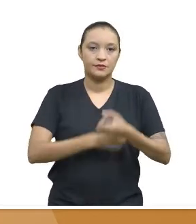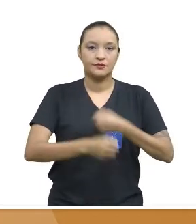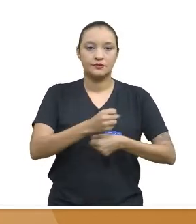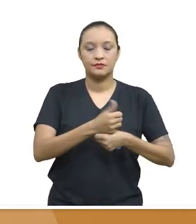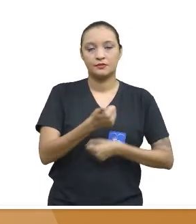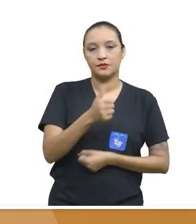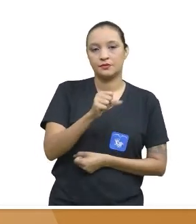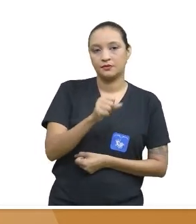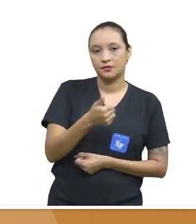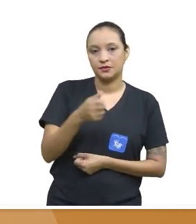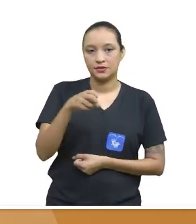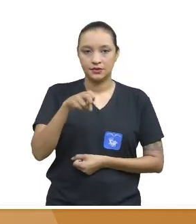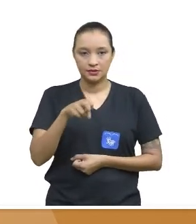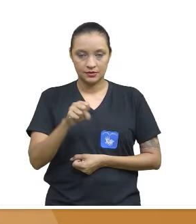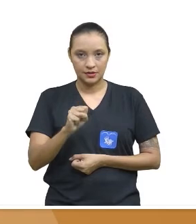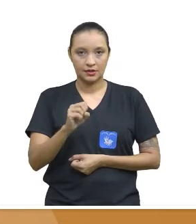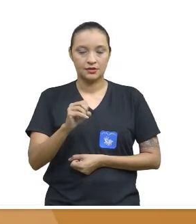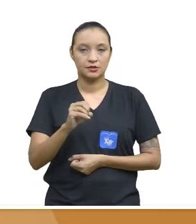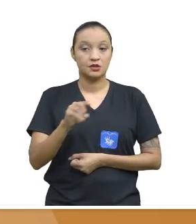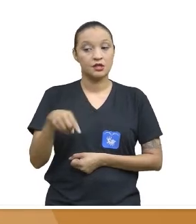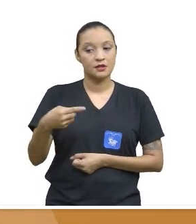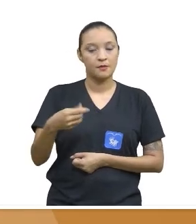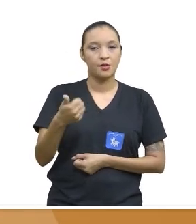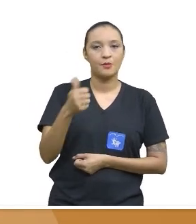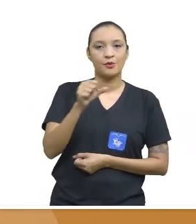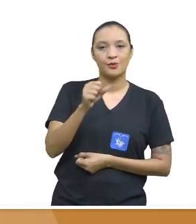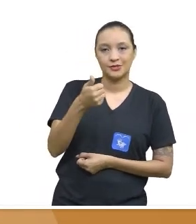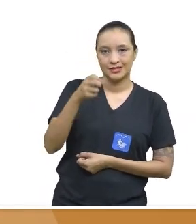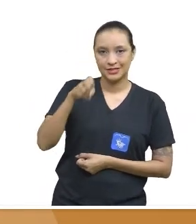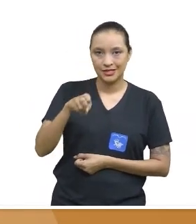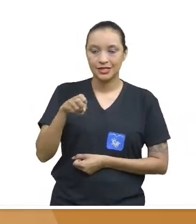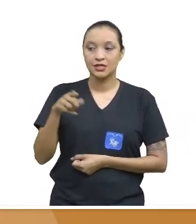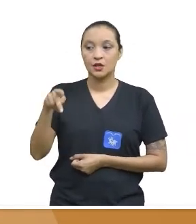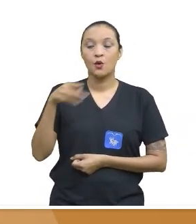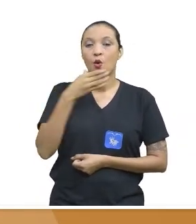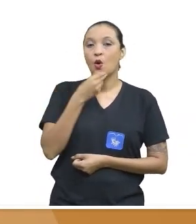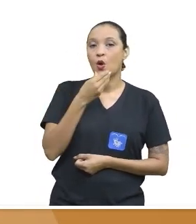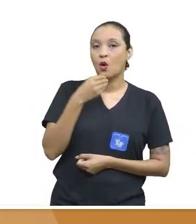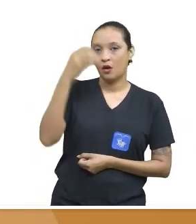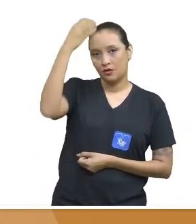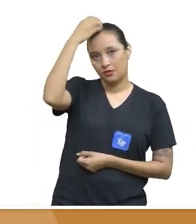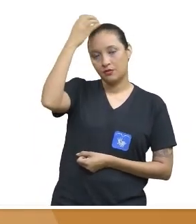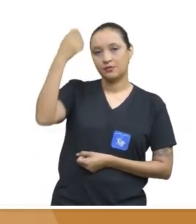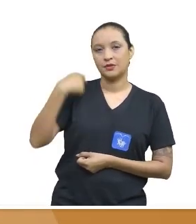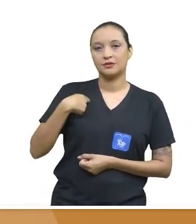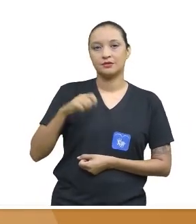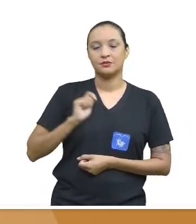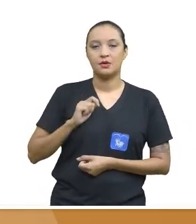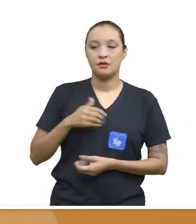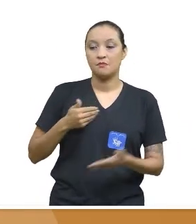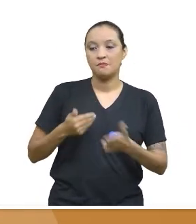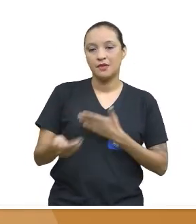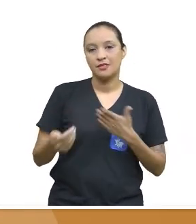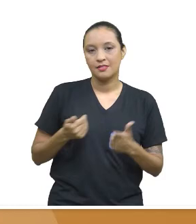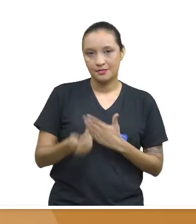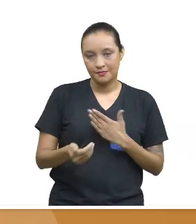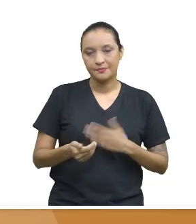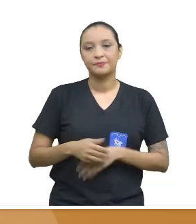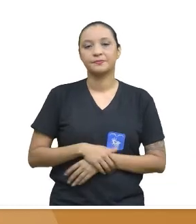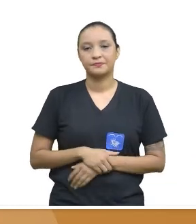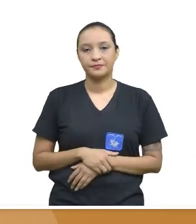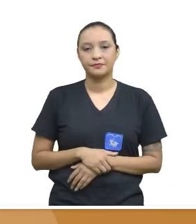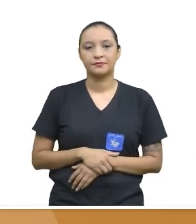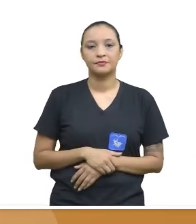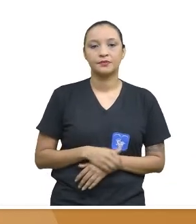1815, Napoleão foi derrotado pelas tropas inglesas. As colônias espanholas receberam apoio